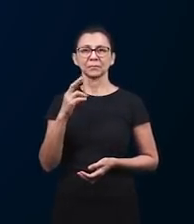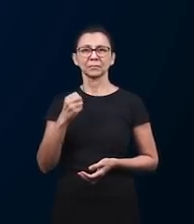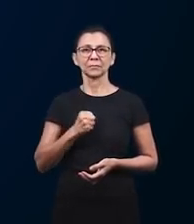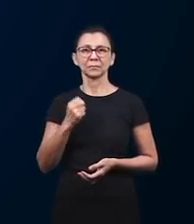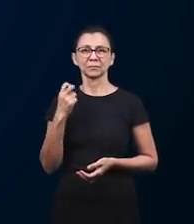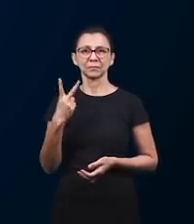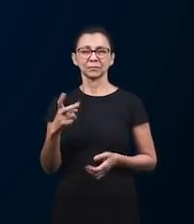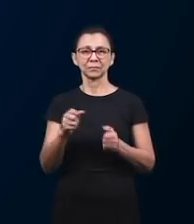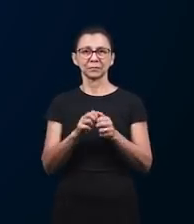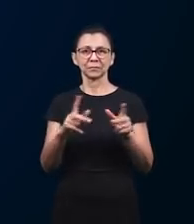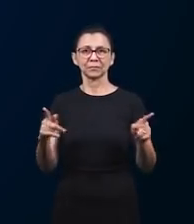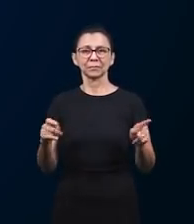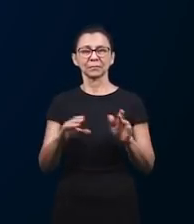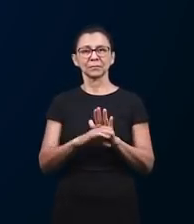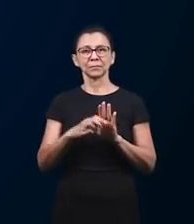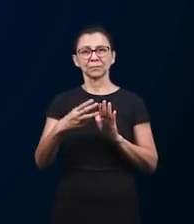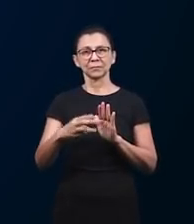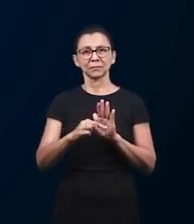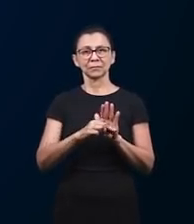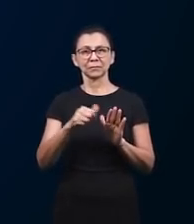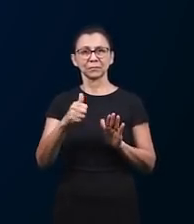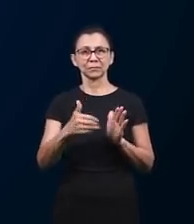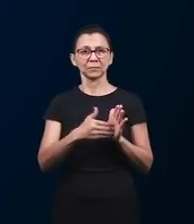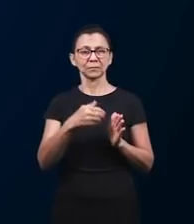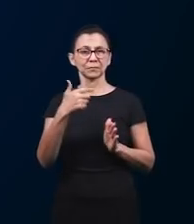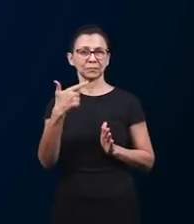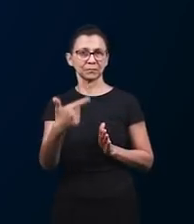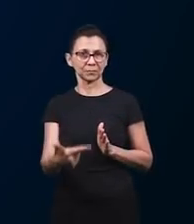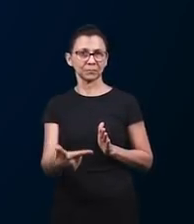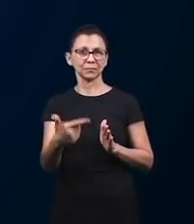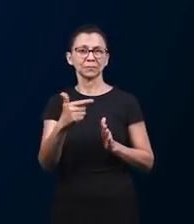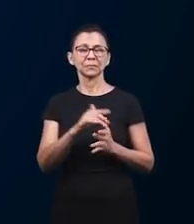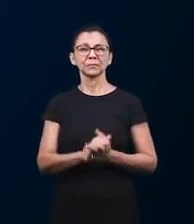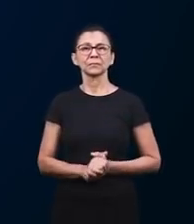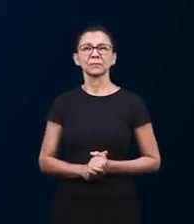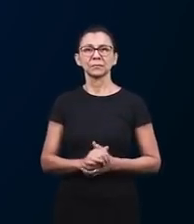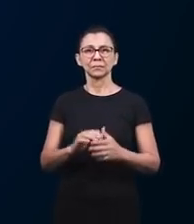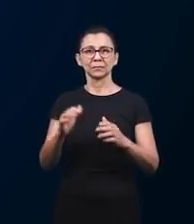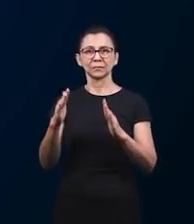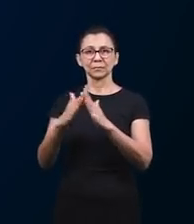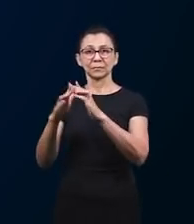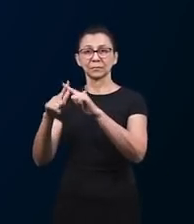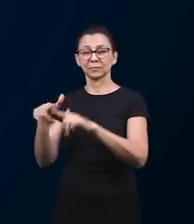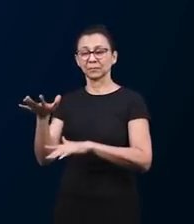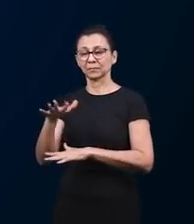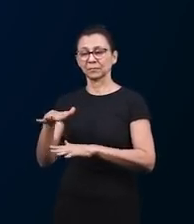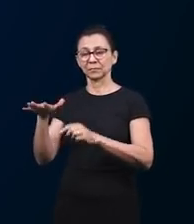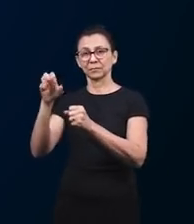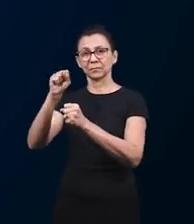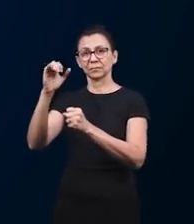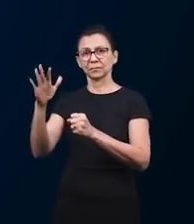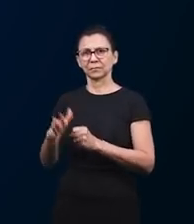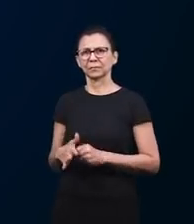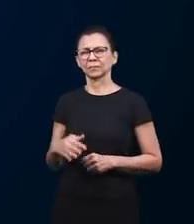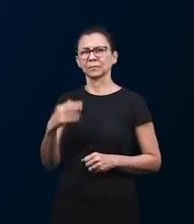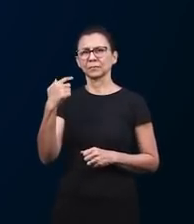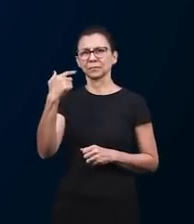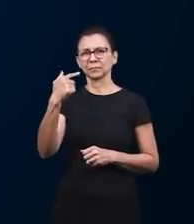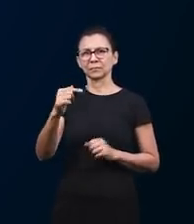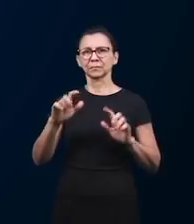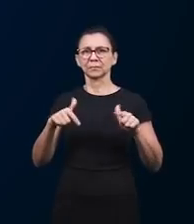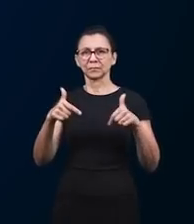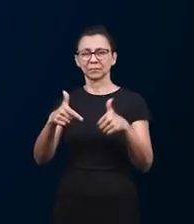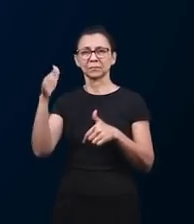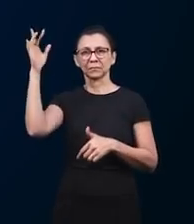Apocalipse 3, 1 e 2. E ao anjo da igreja que está em Sardes escreve: Isto diz o que tem os 7 Espíritos de Deus e as